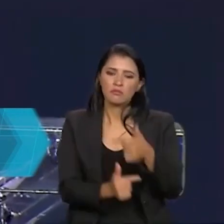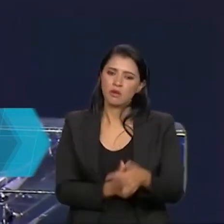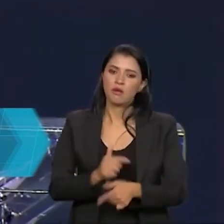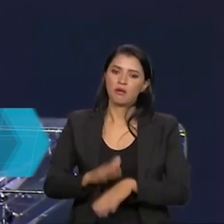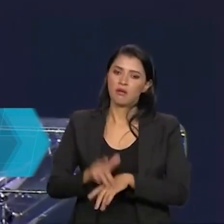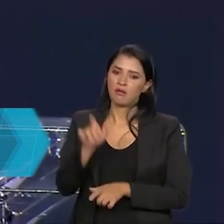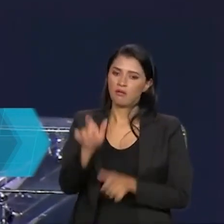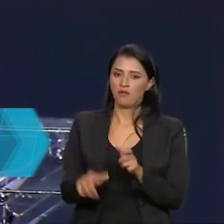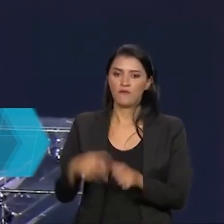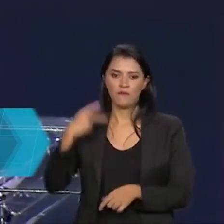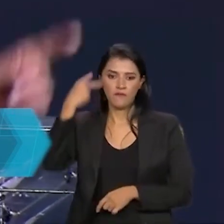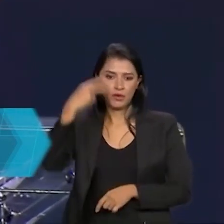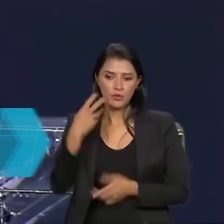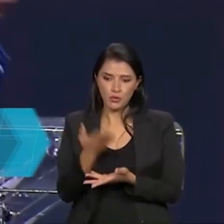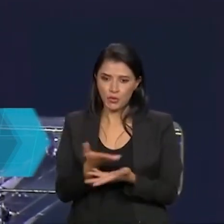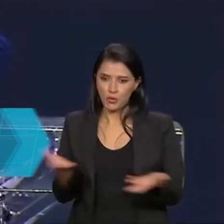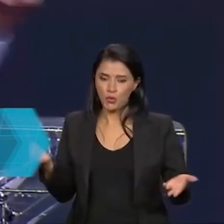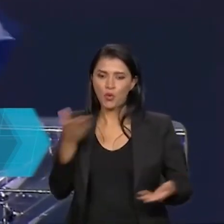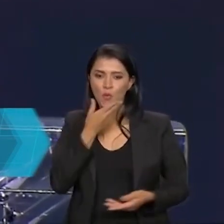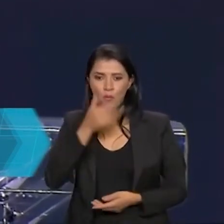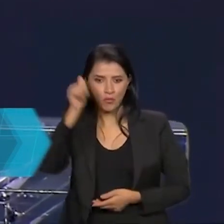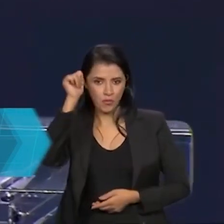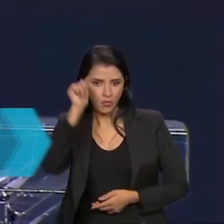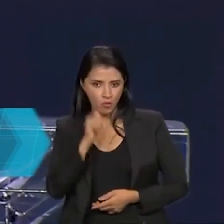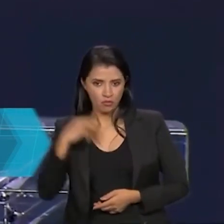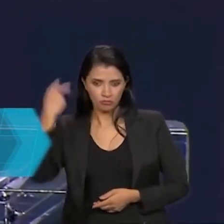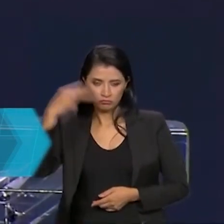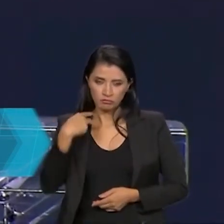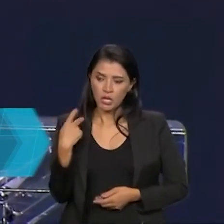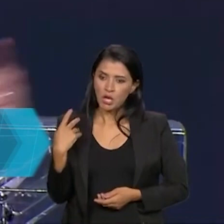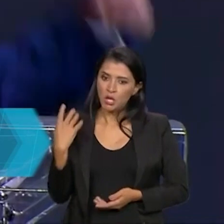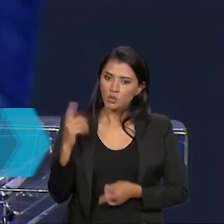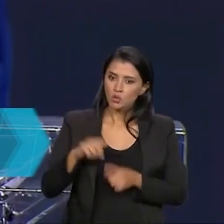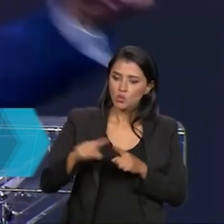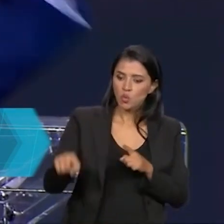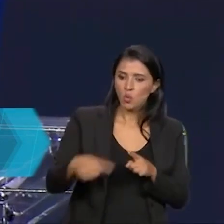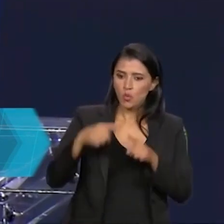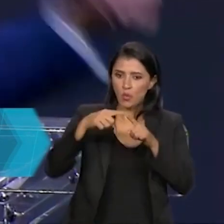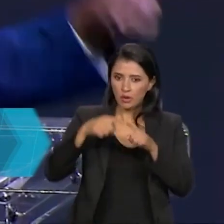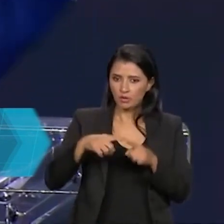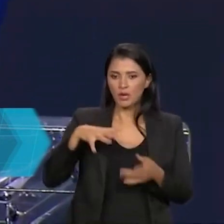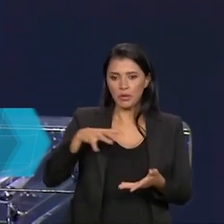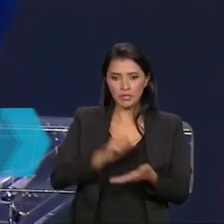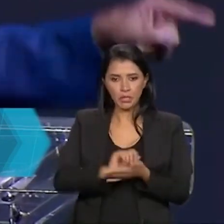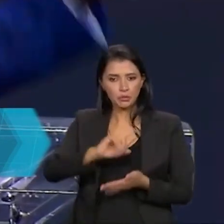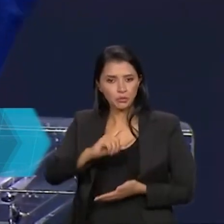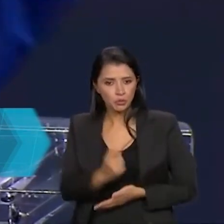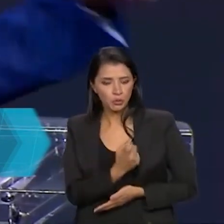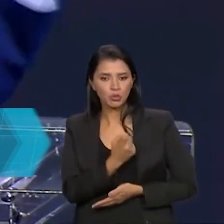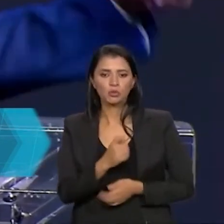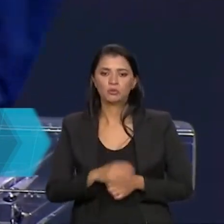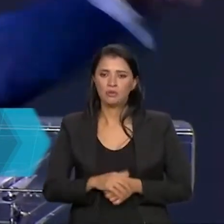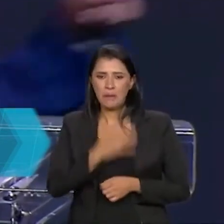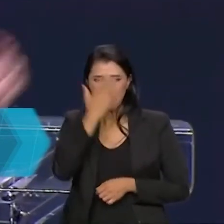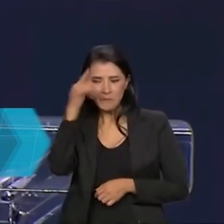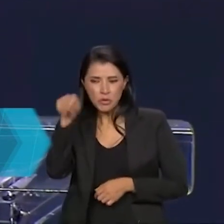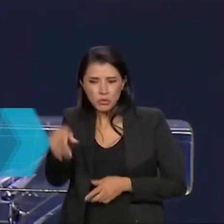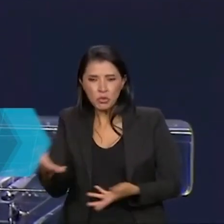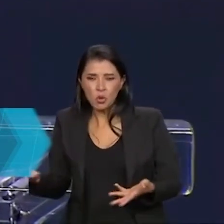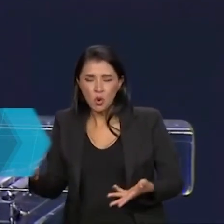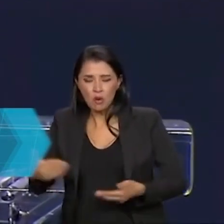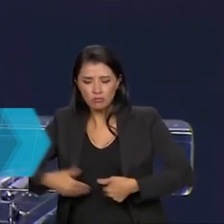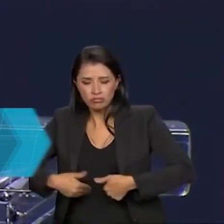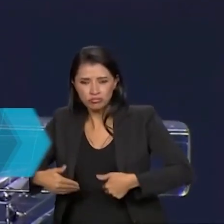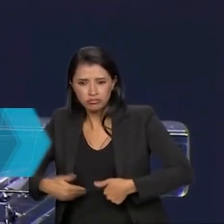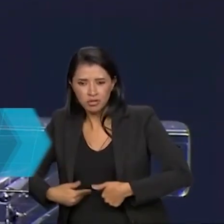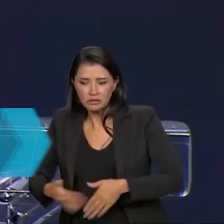vereadoras e vereadoras atualizar o cadastro único não deixar ninguém que tá na pobreza ou passando